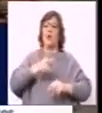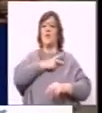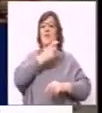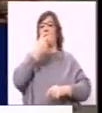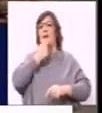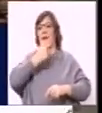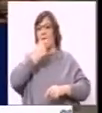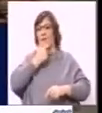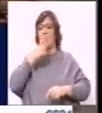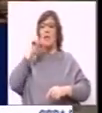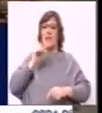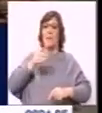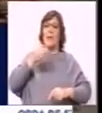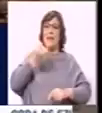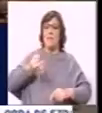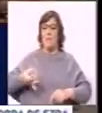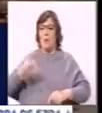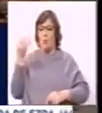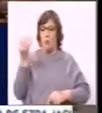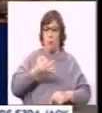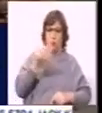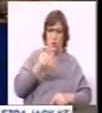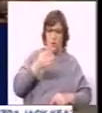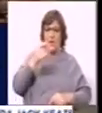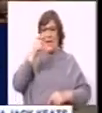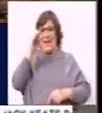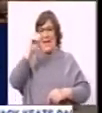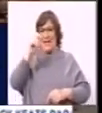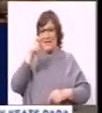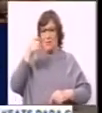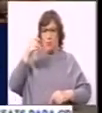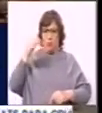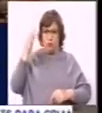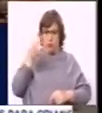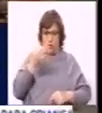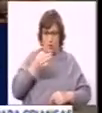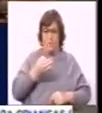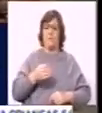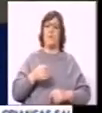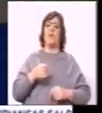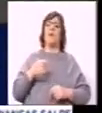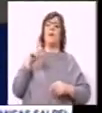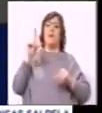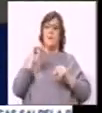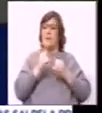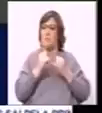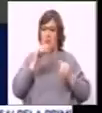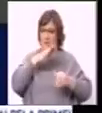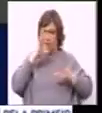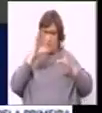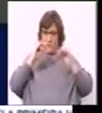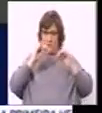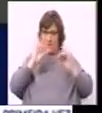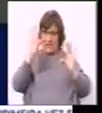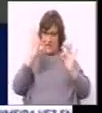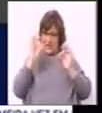aveiro eo politécnico do porto escola superior de educação aos quais a china só tempo estava muito ruim normalmente vamos lá desta digamos que a